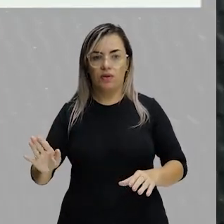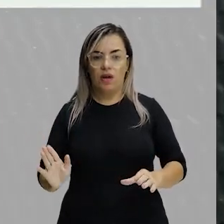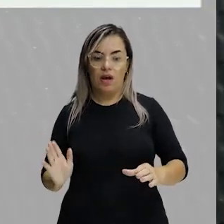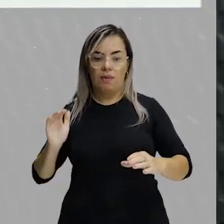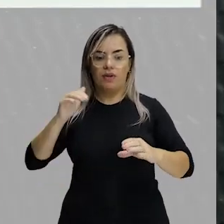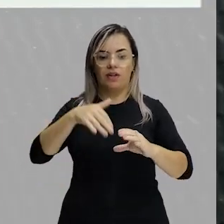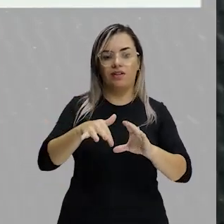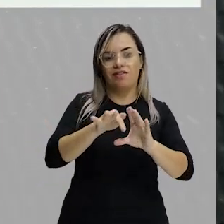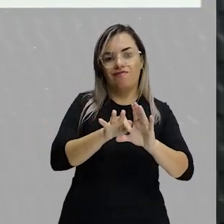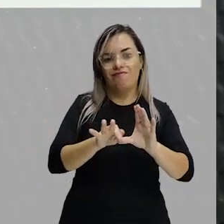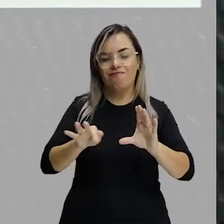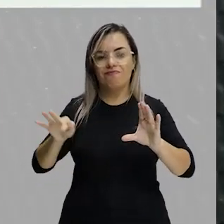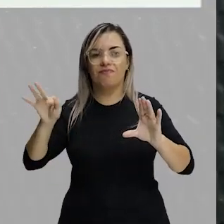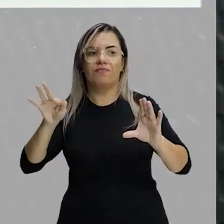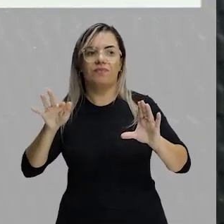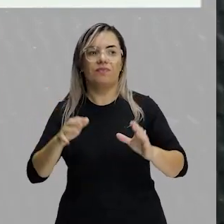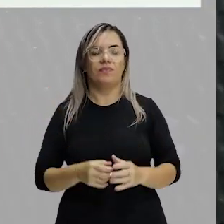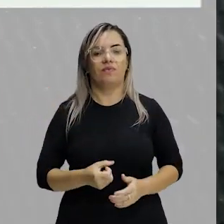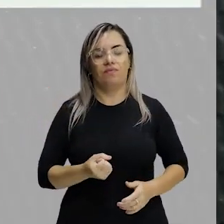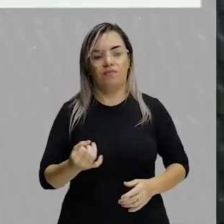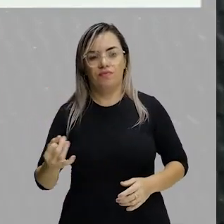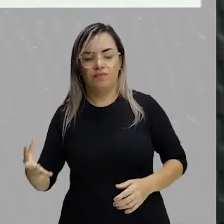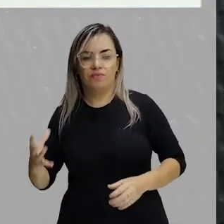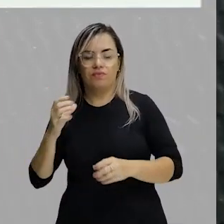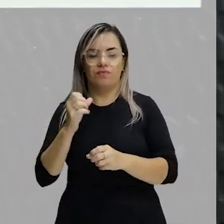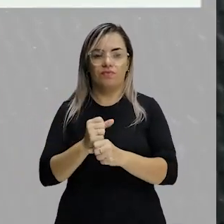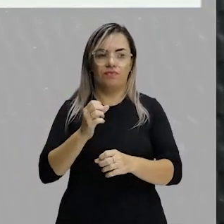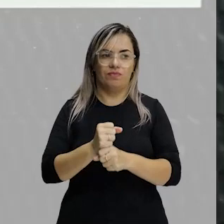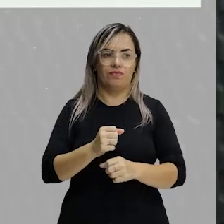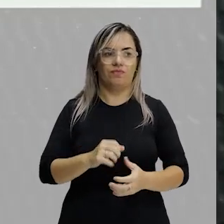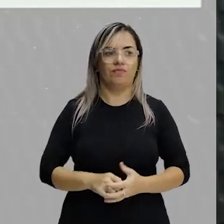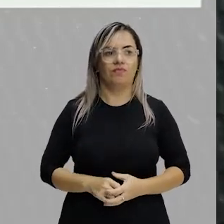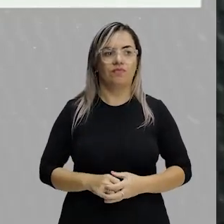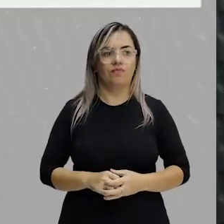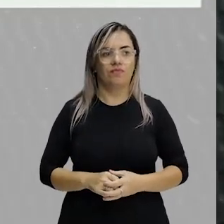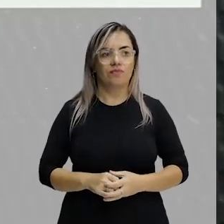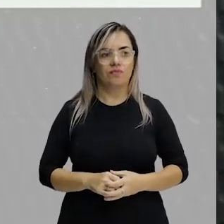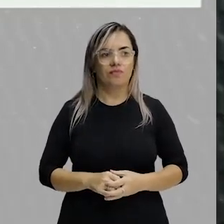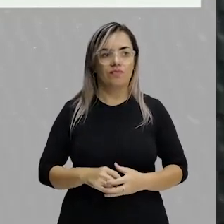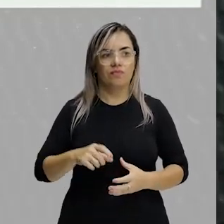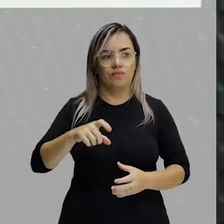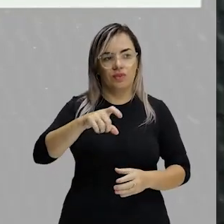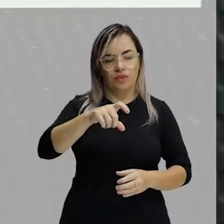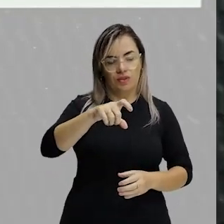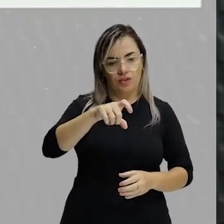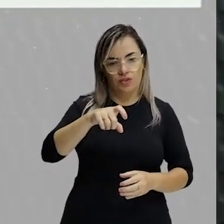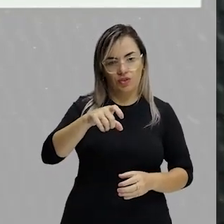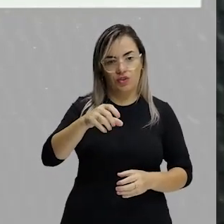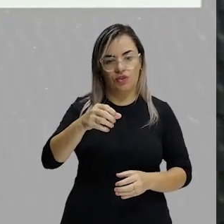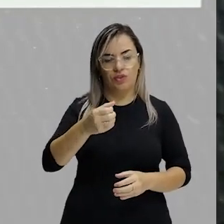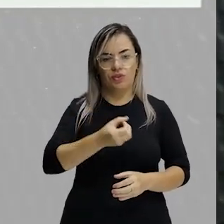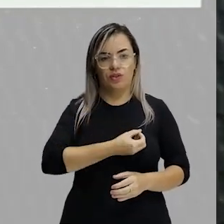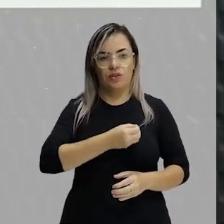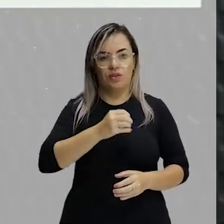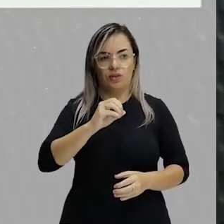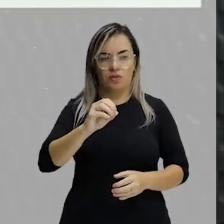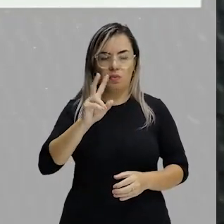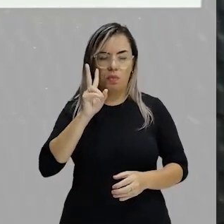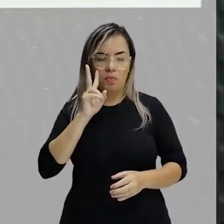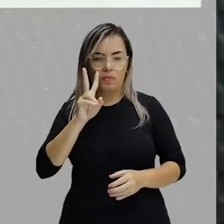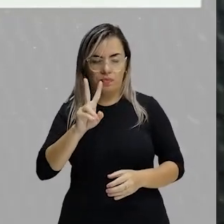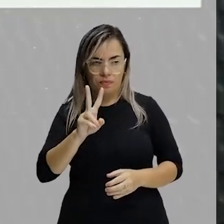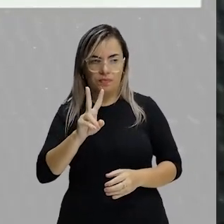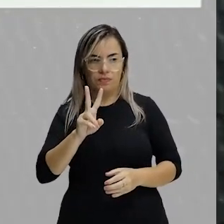esse x0 e esse y0 são as coordenadas do centro. E tomem cuidado com o sinal de menos. Porque quando